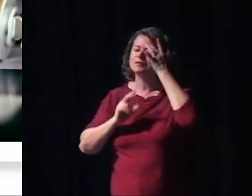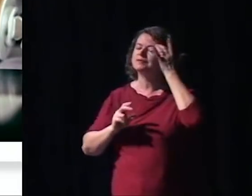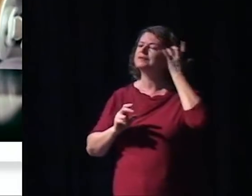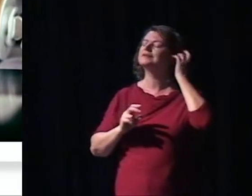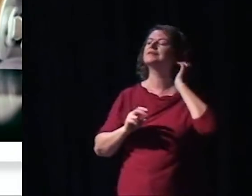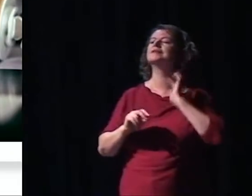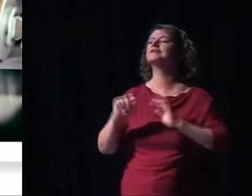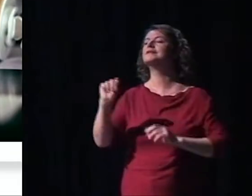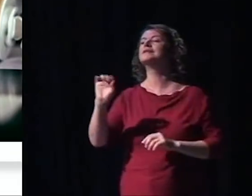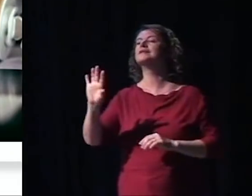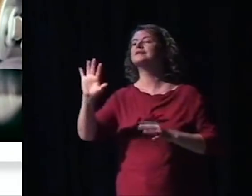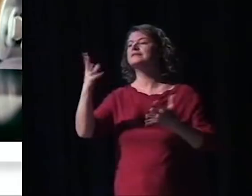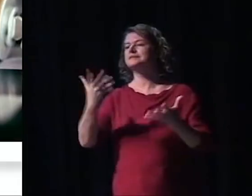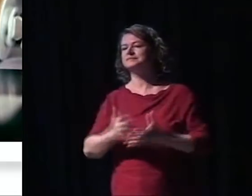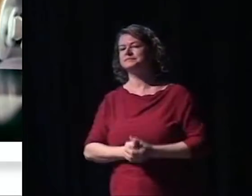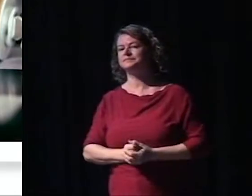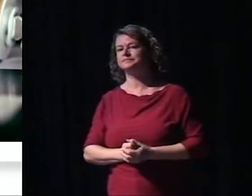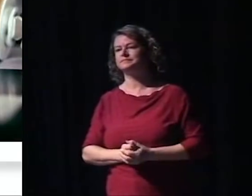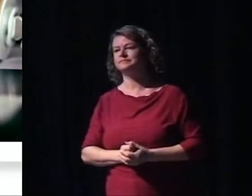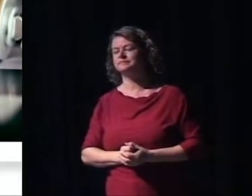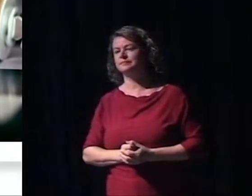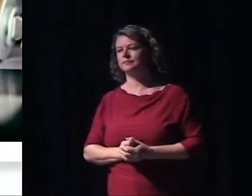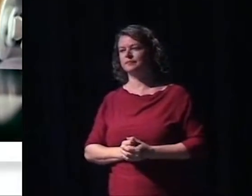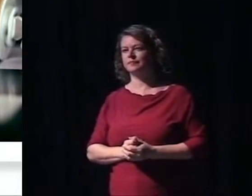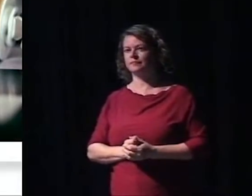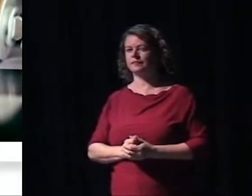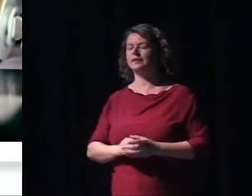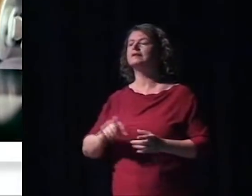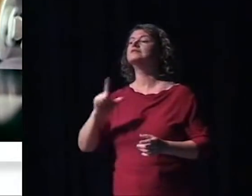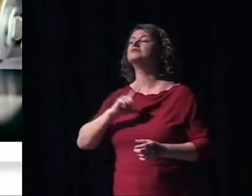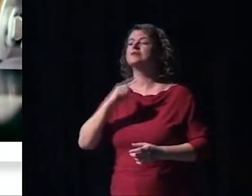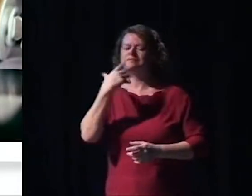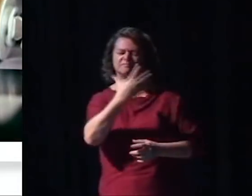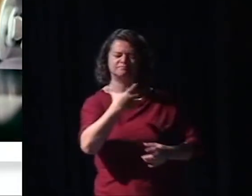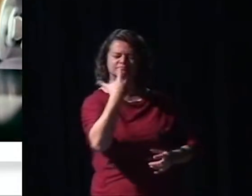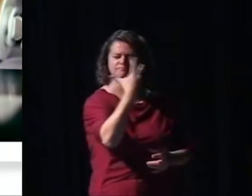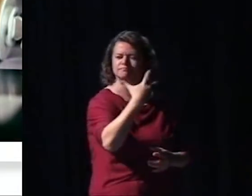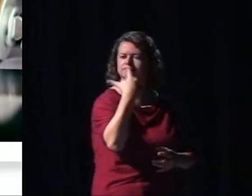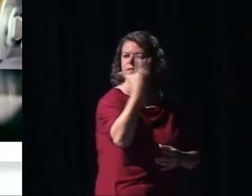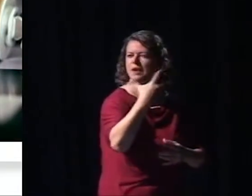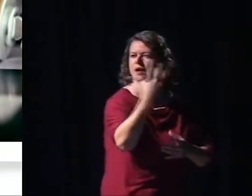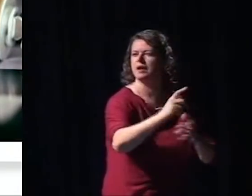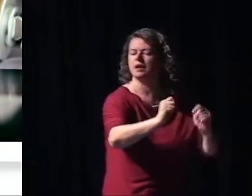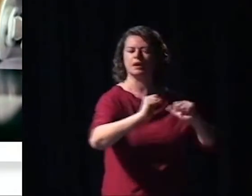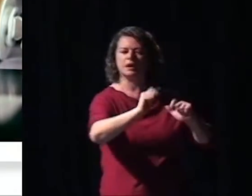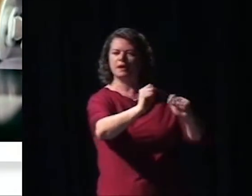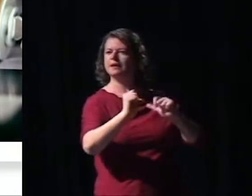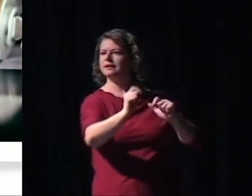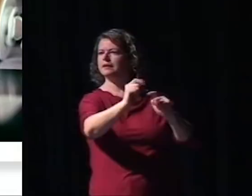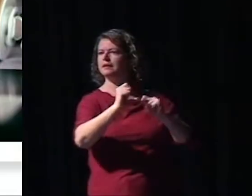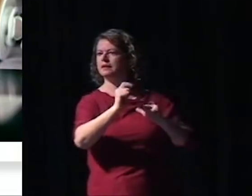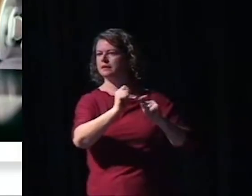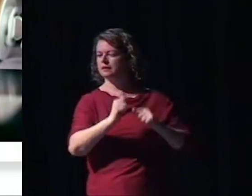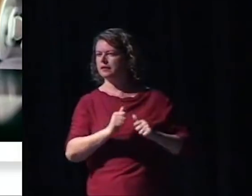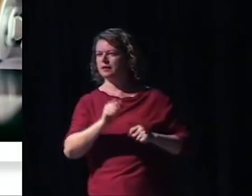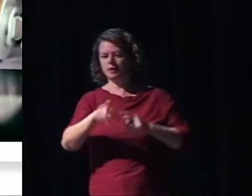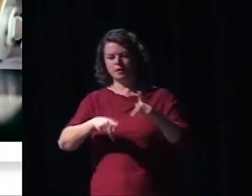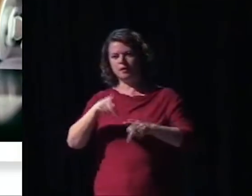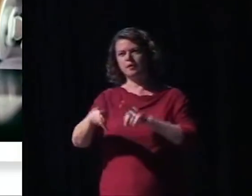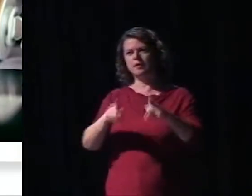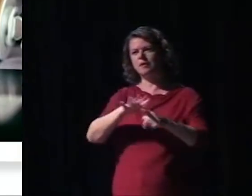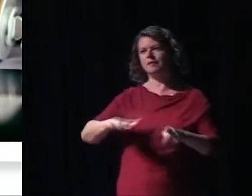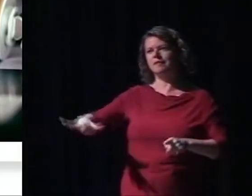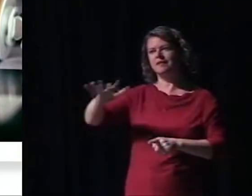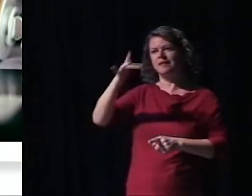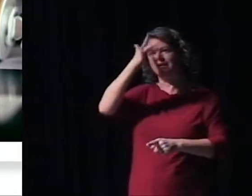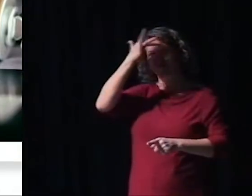a sua vara lhe responde, porque o espírito de sensualidade os engana, e prostituem-se, apartando-se